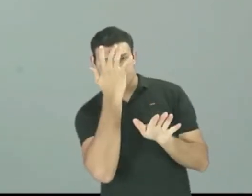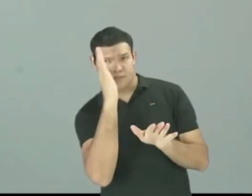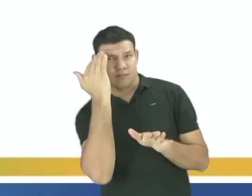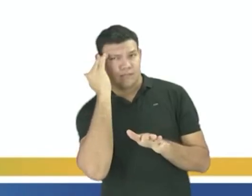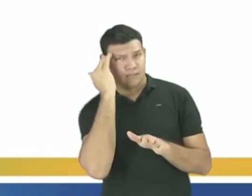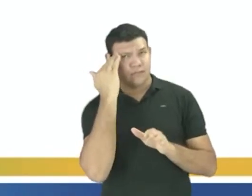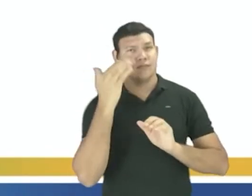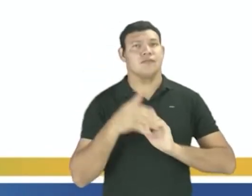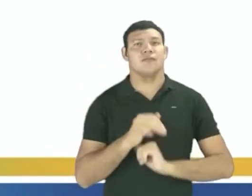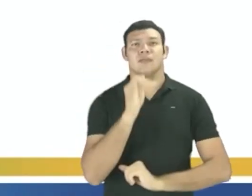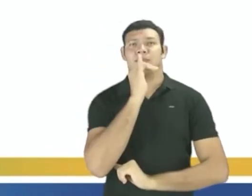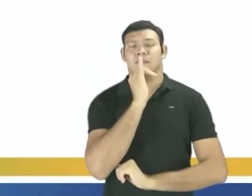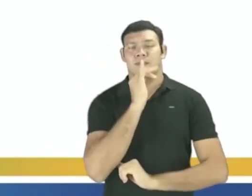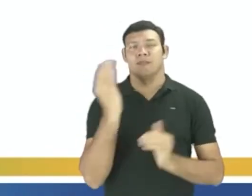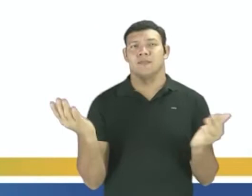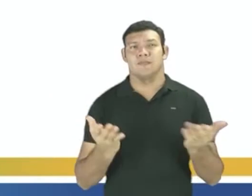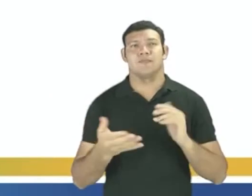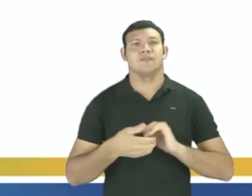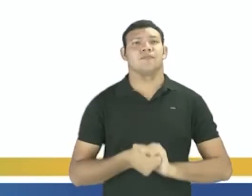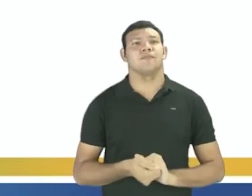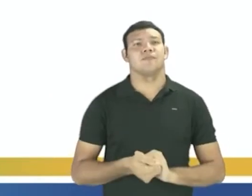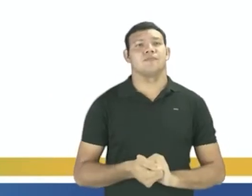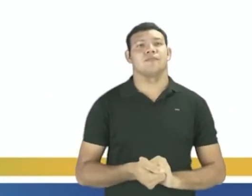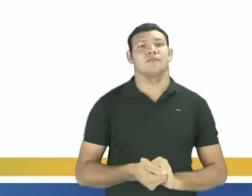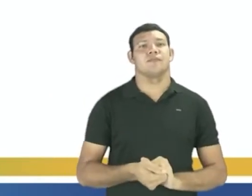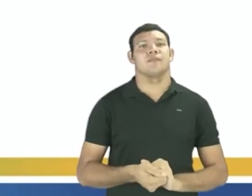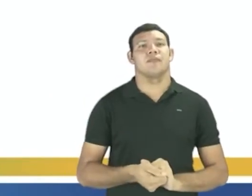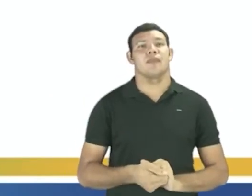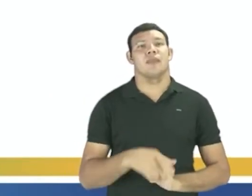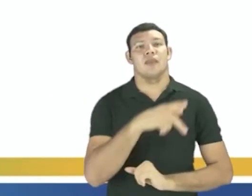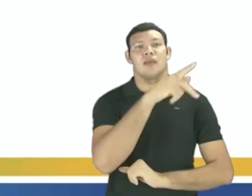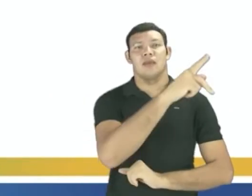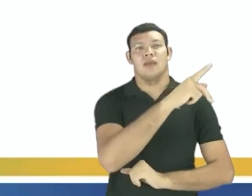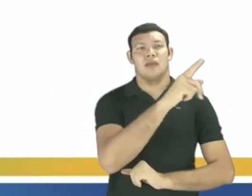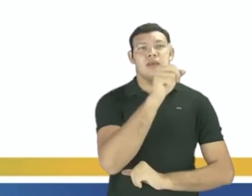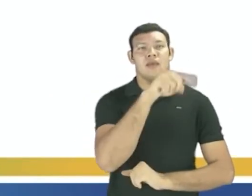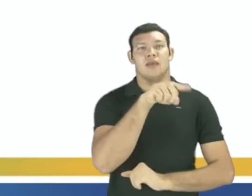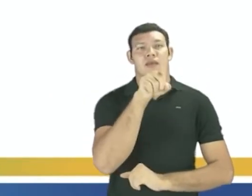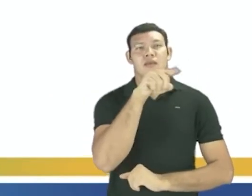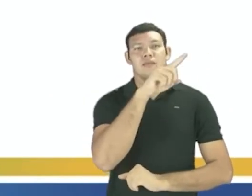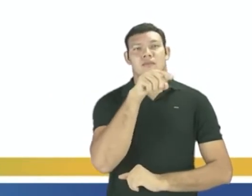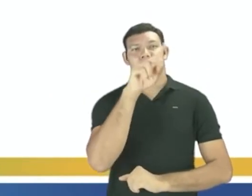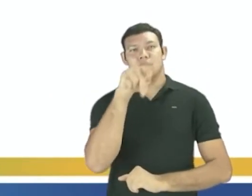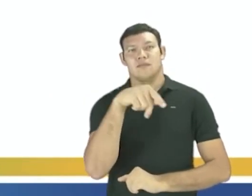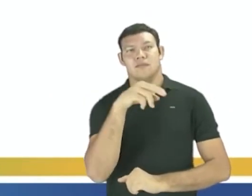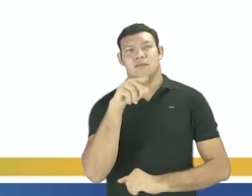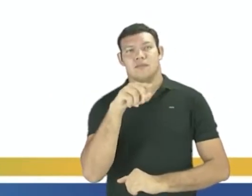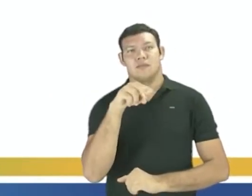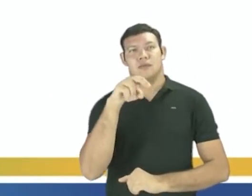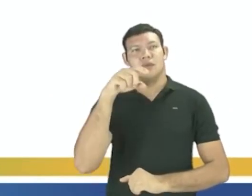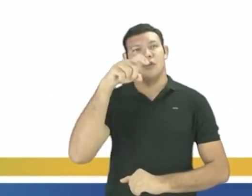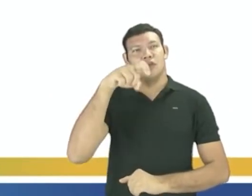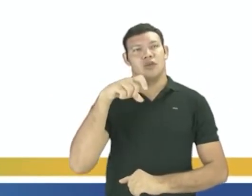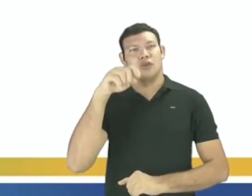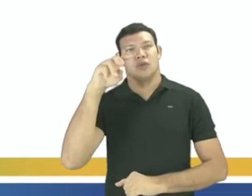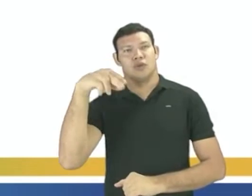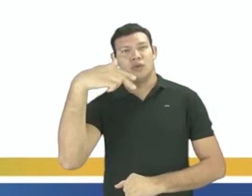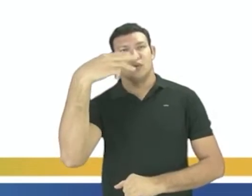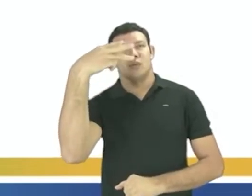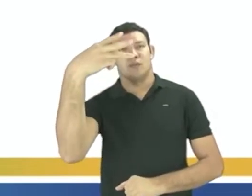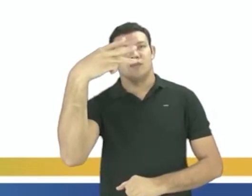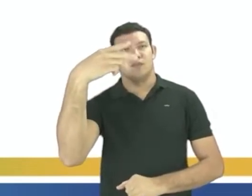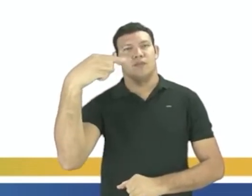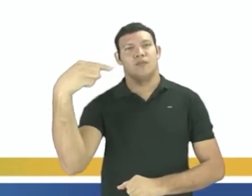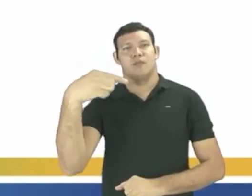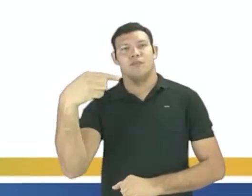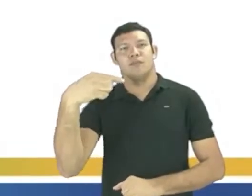um exemplo. Então, olha só, a p de x ao cubo de menos 2x ao quadrado mais